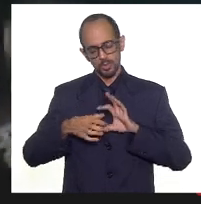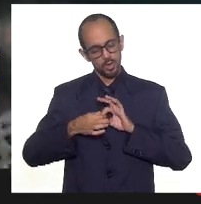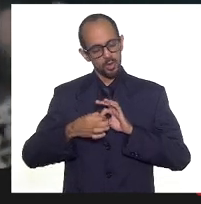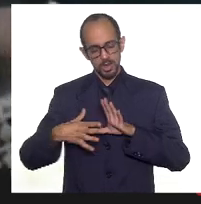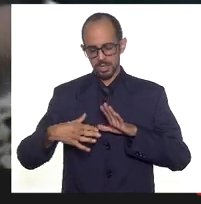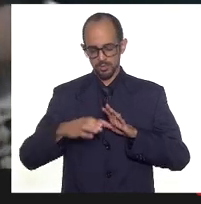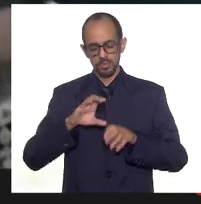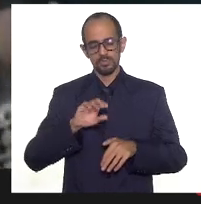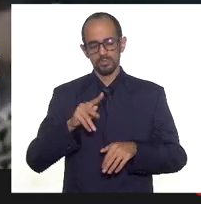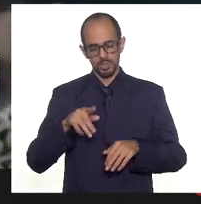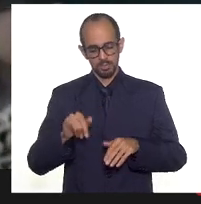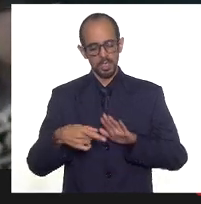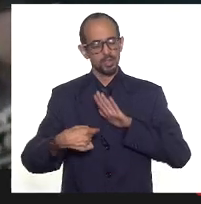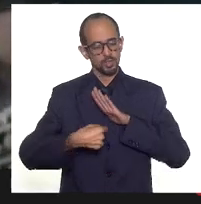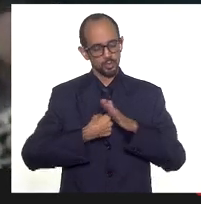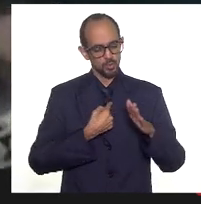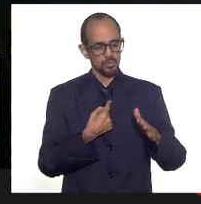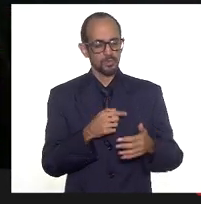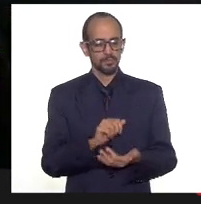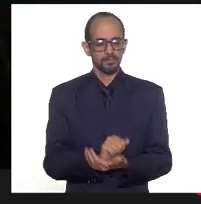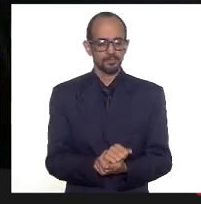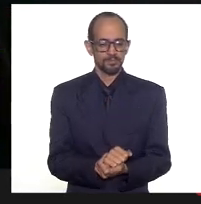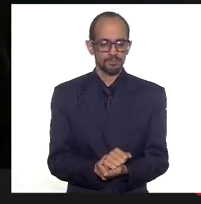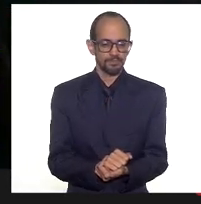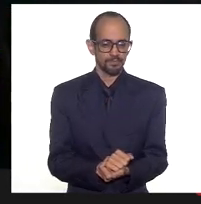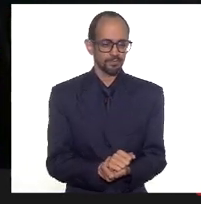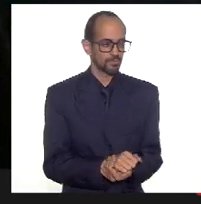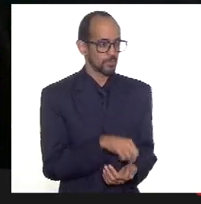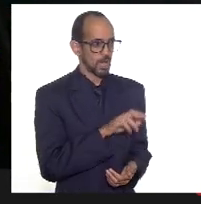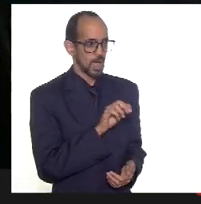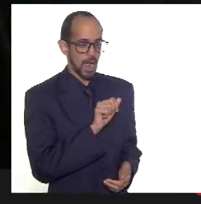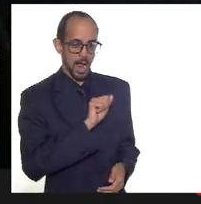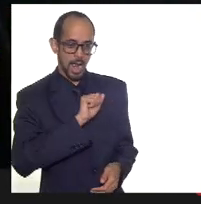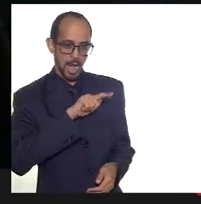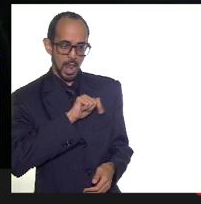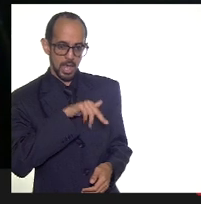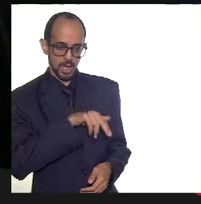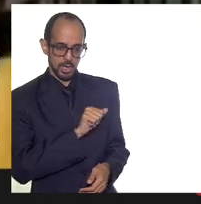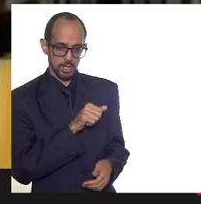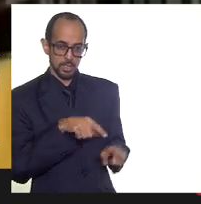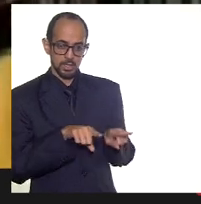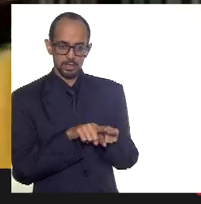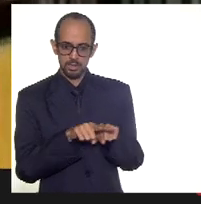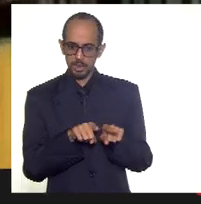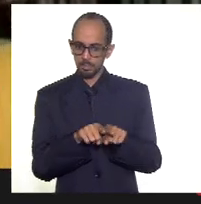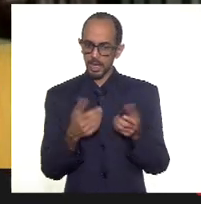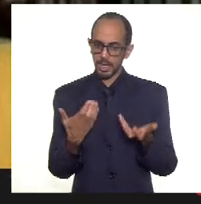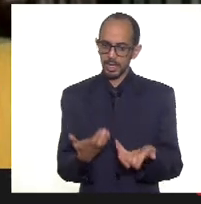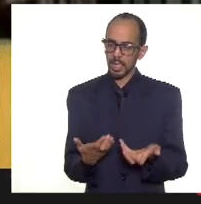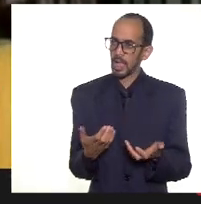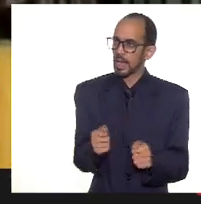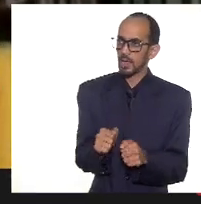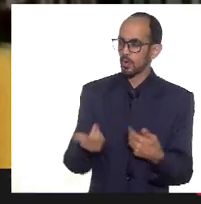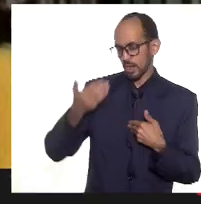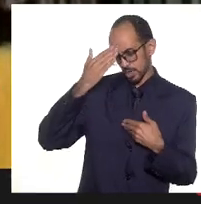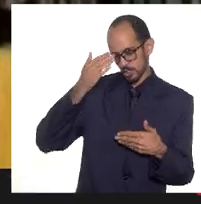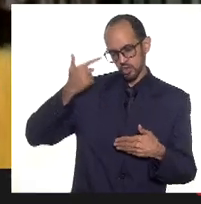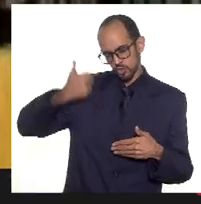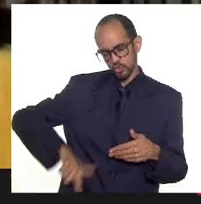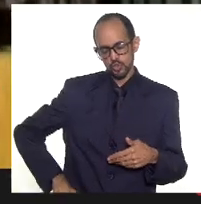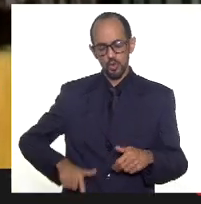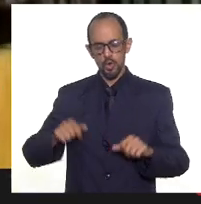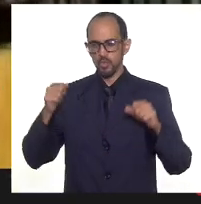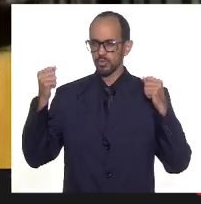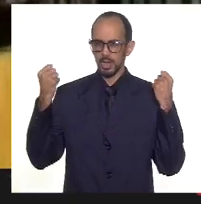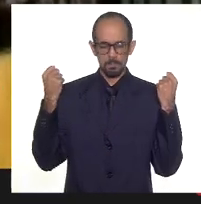da CPI. Professora Elana Lage. Também gostaria de agradecer muito novamente,